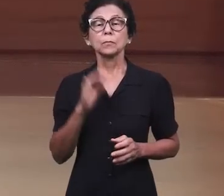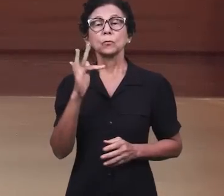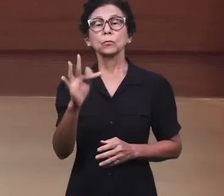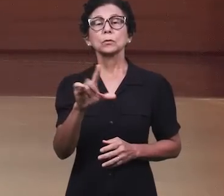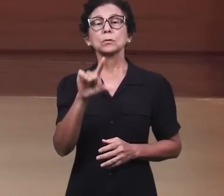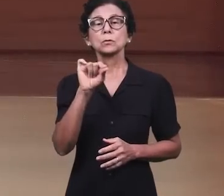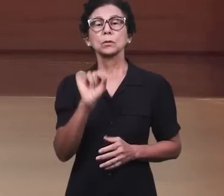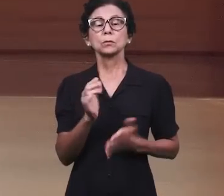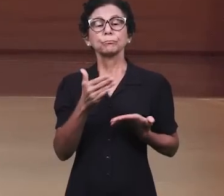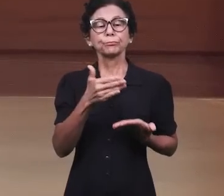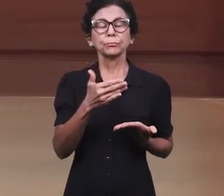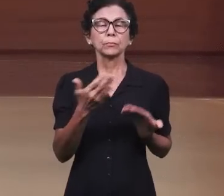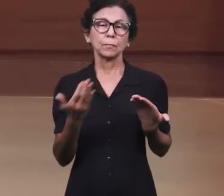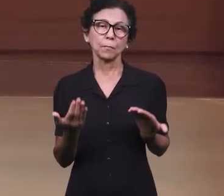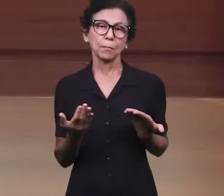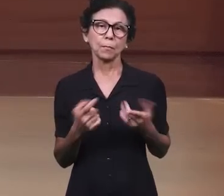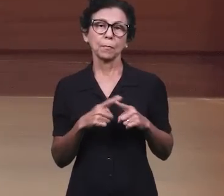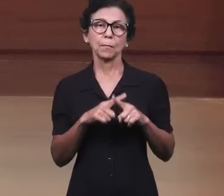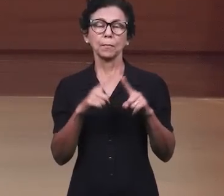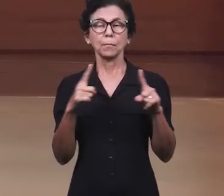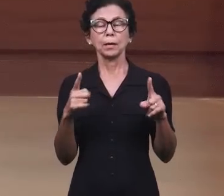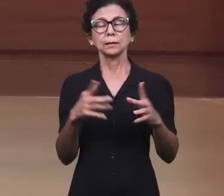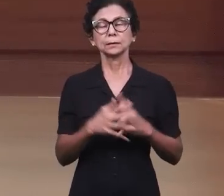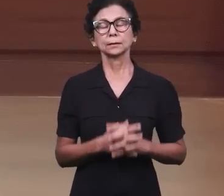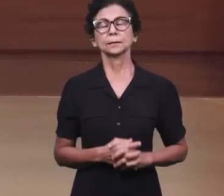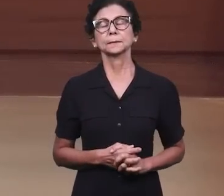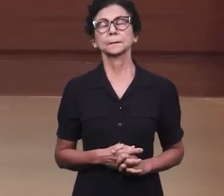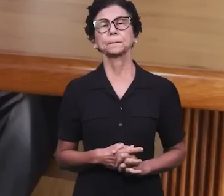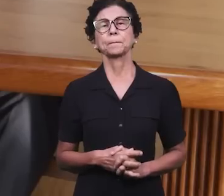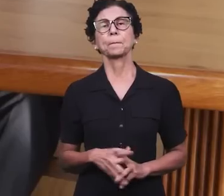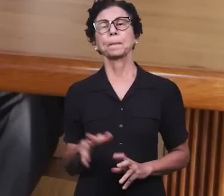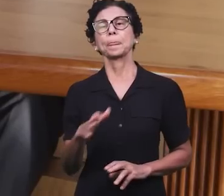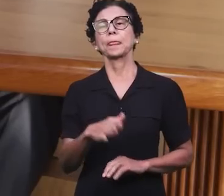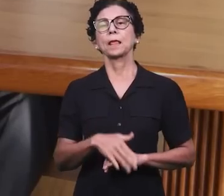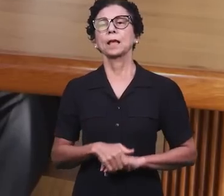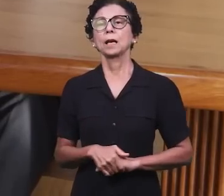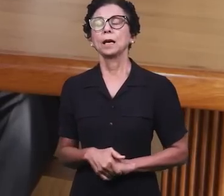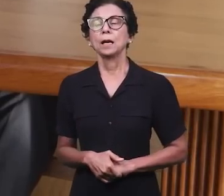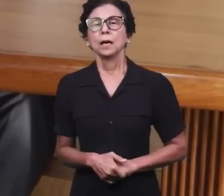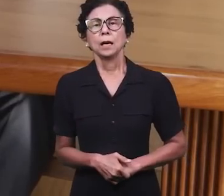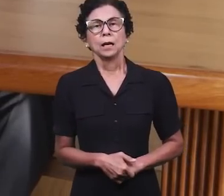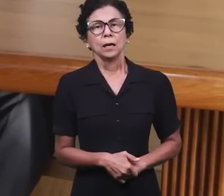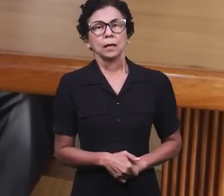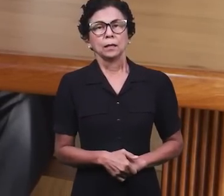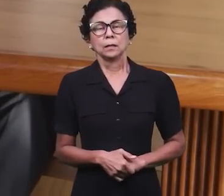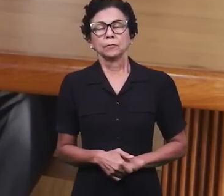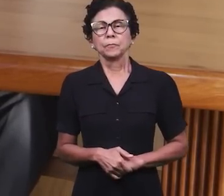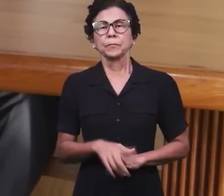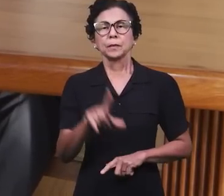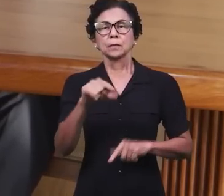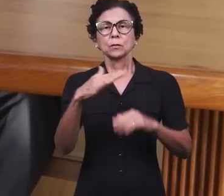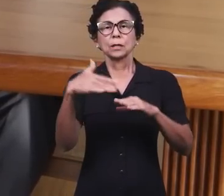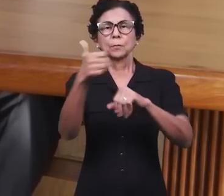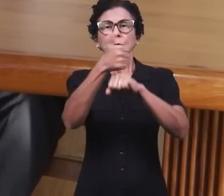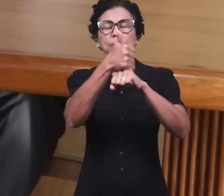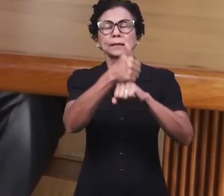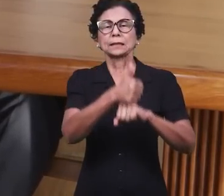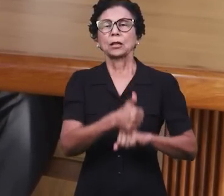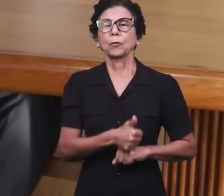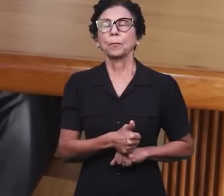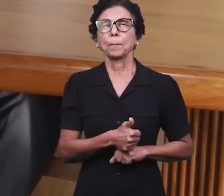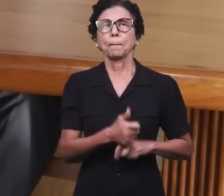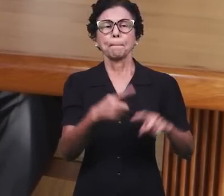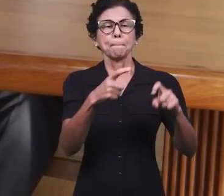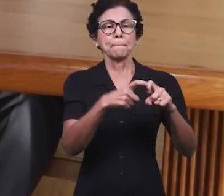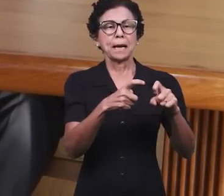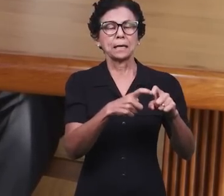o Espírito Santo que vai realizar isso. E até quando envelhecer, não se desverá dele. Às vezes o filho não quer ser médico, o pai quer que ele seja médico. Ele não quer ser engenheiro, o pai quer que